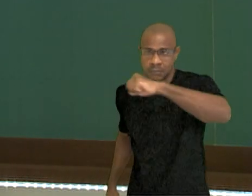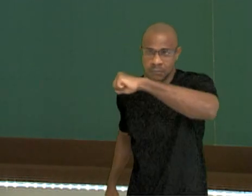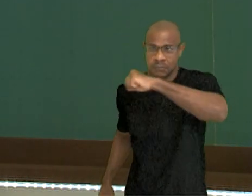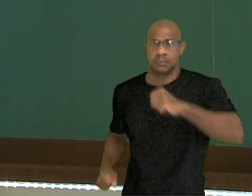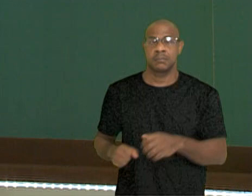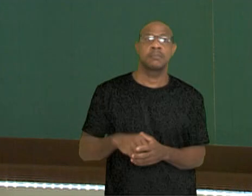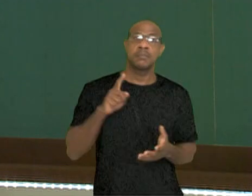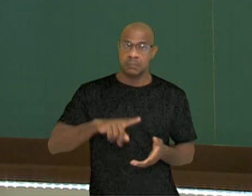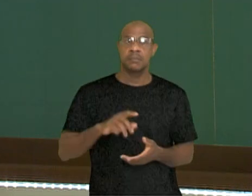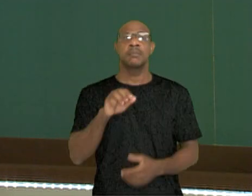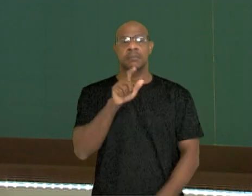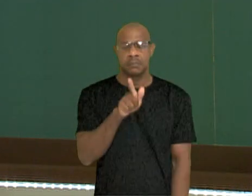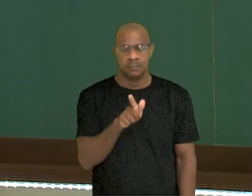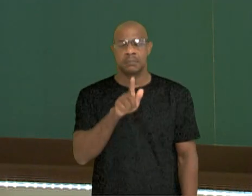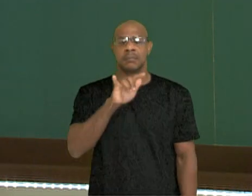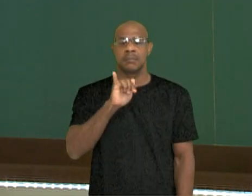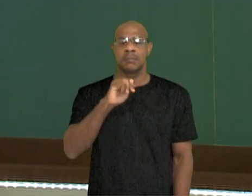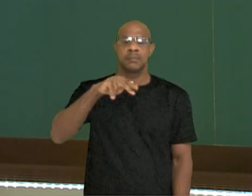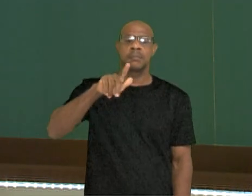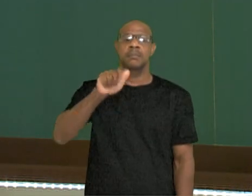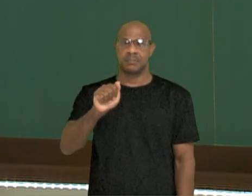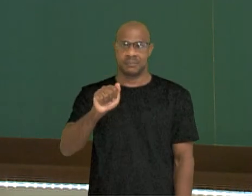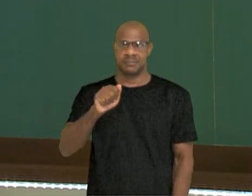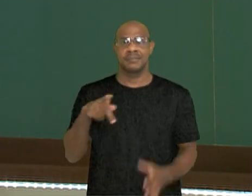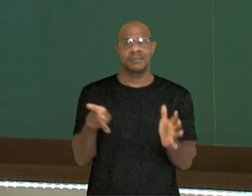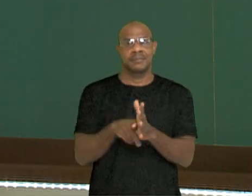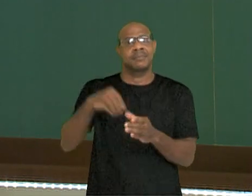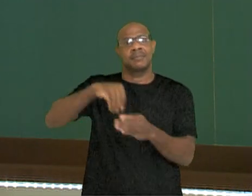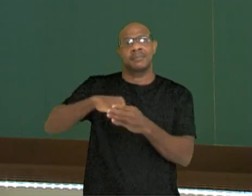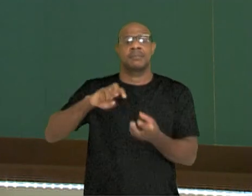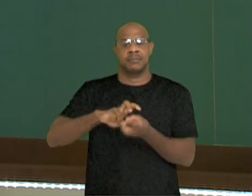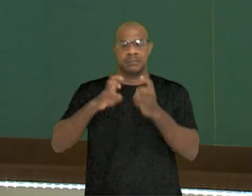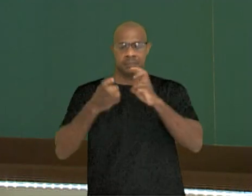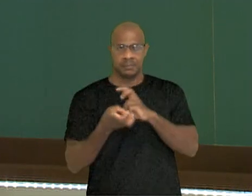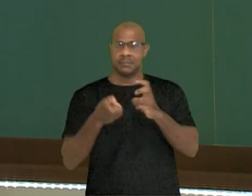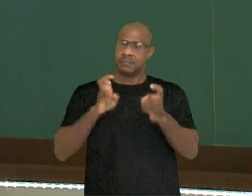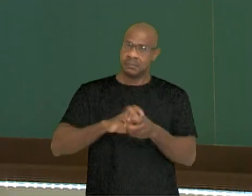da capoeira. Você já aprendeu a gingar.